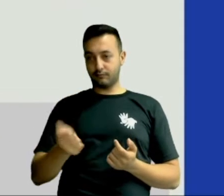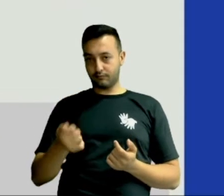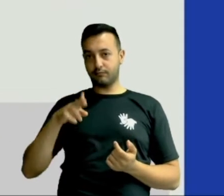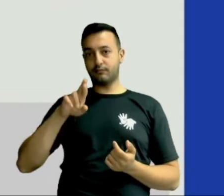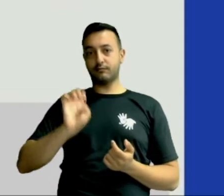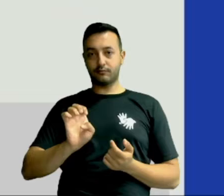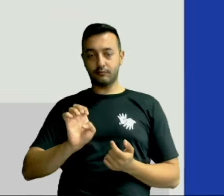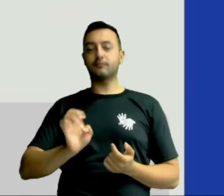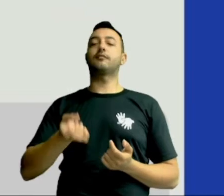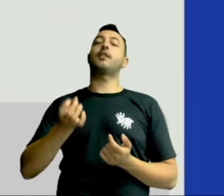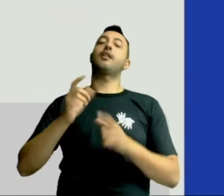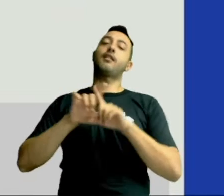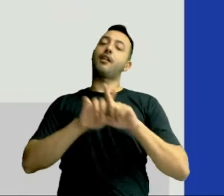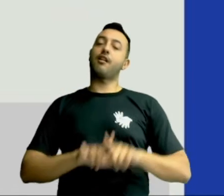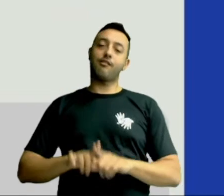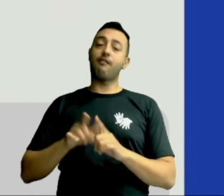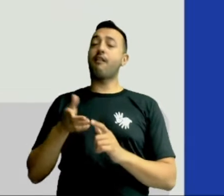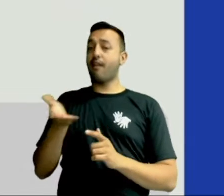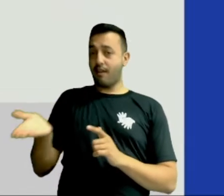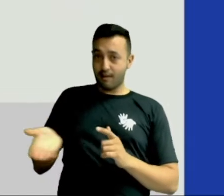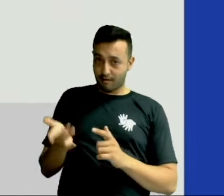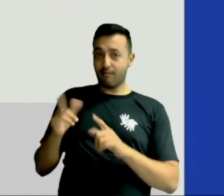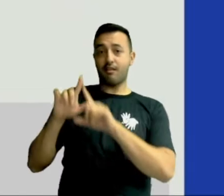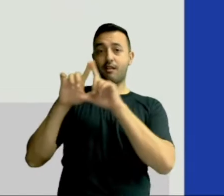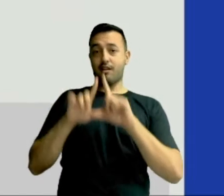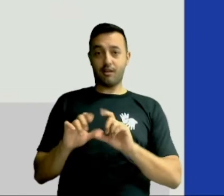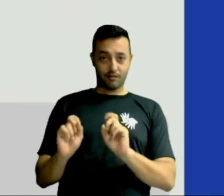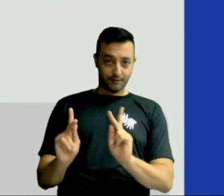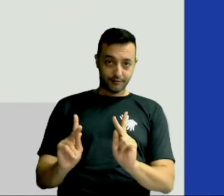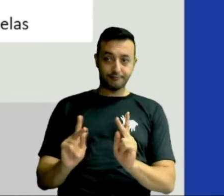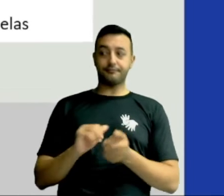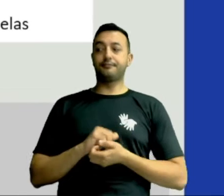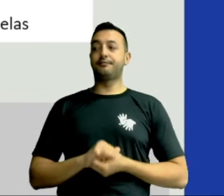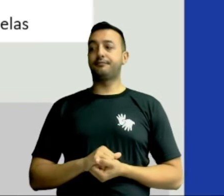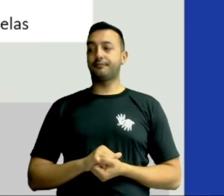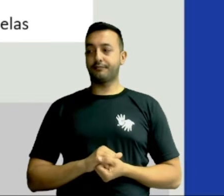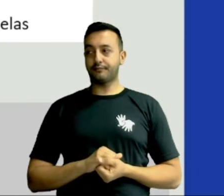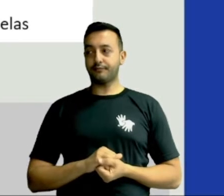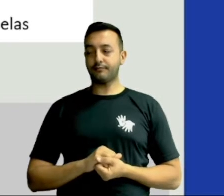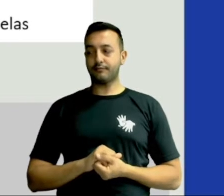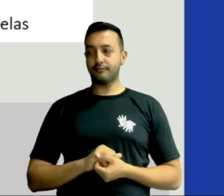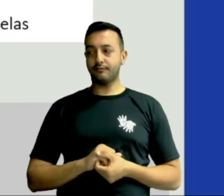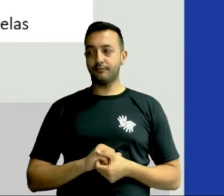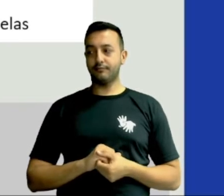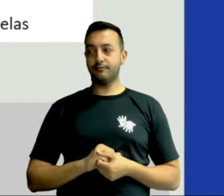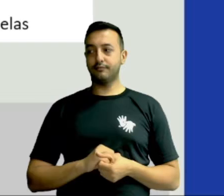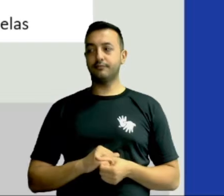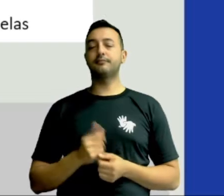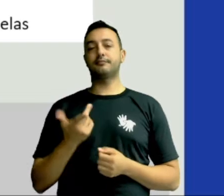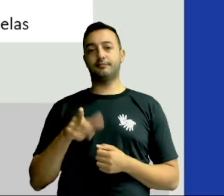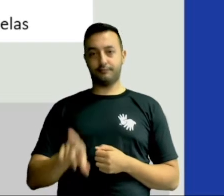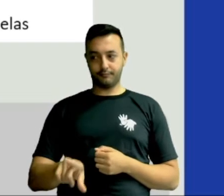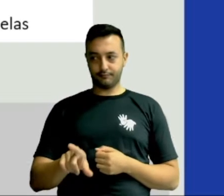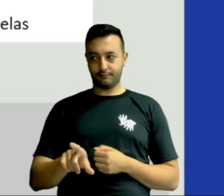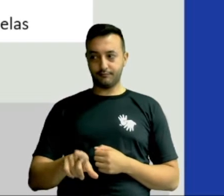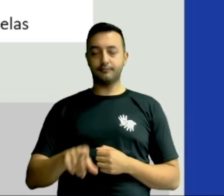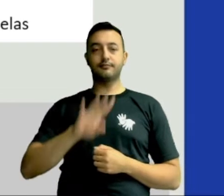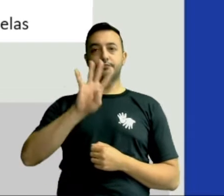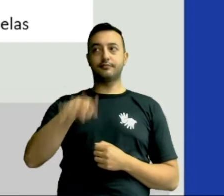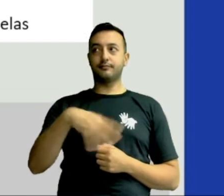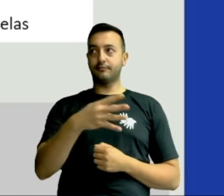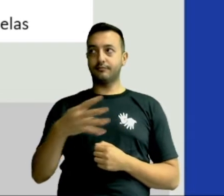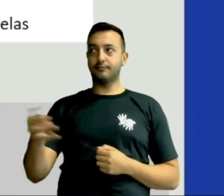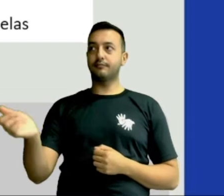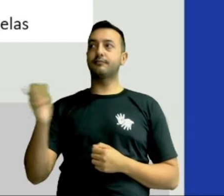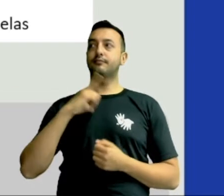ar trouxe Esses são triângulos Ok mais uma vez nessa